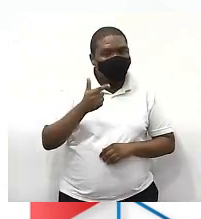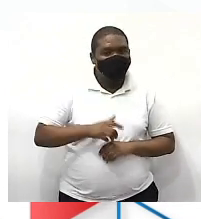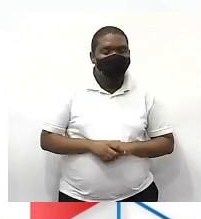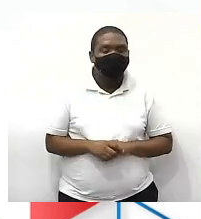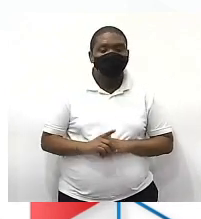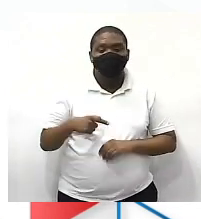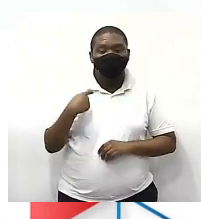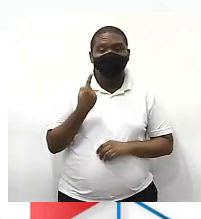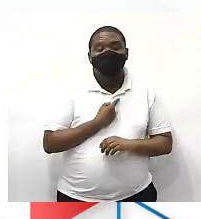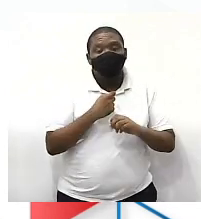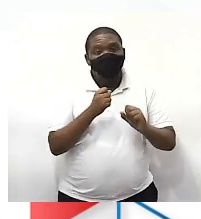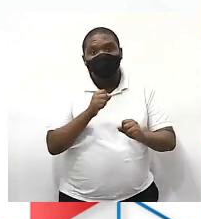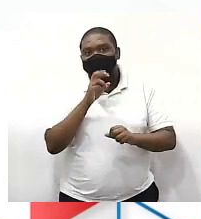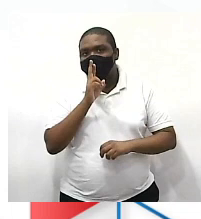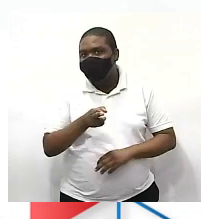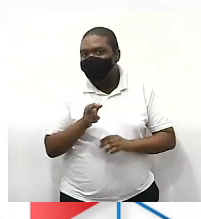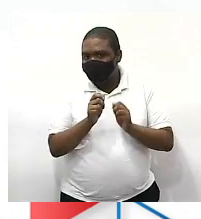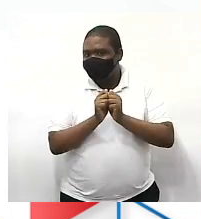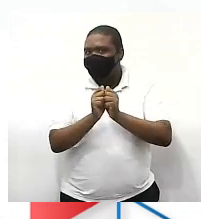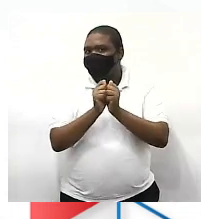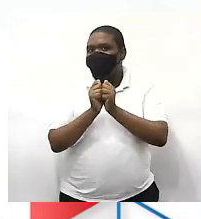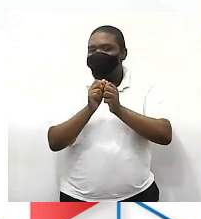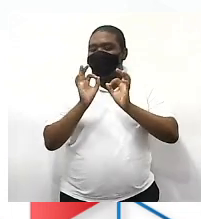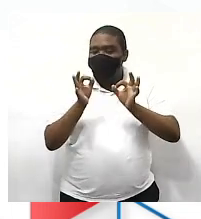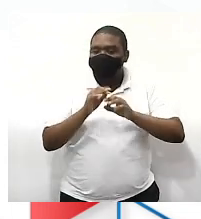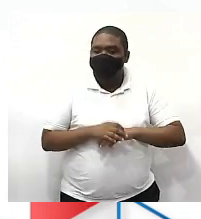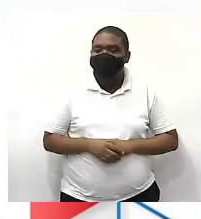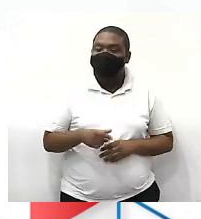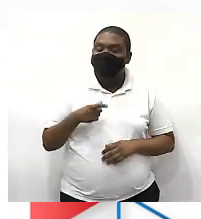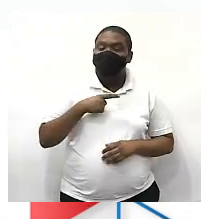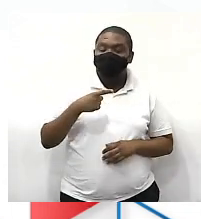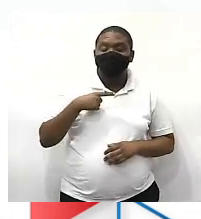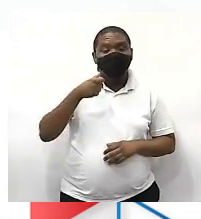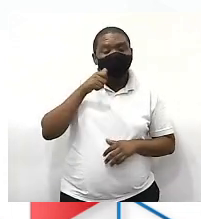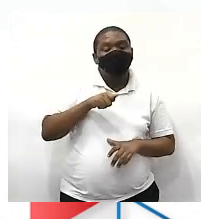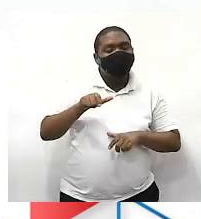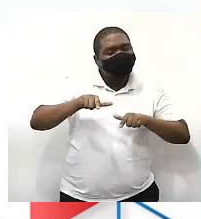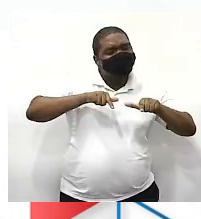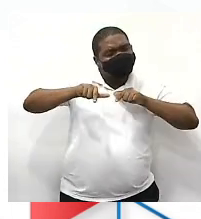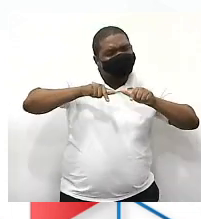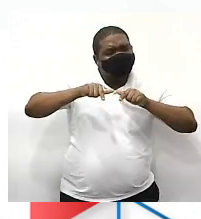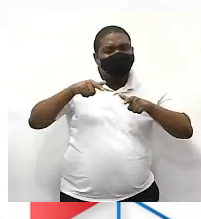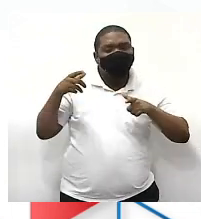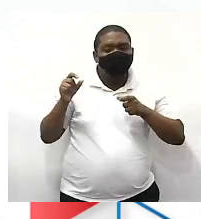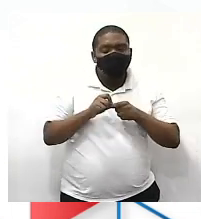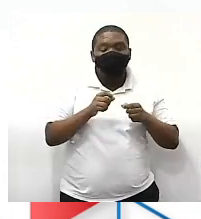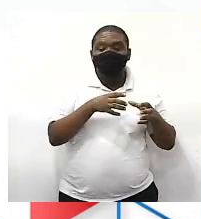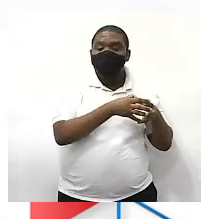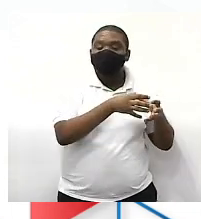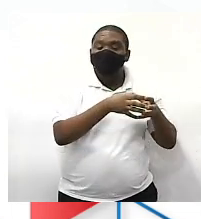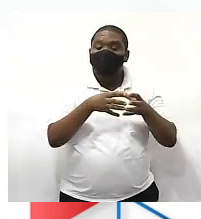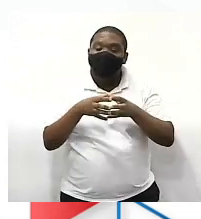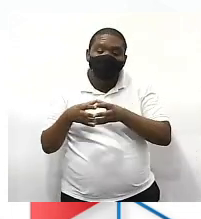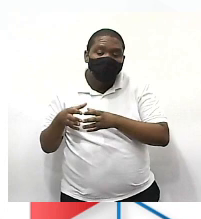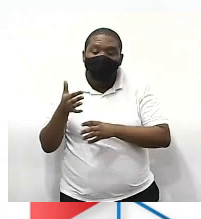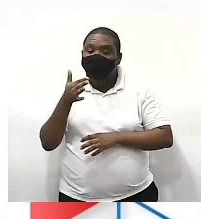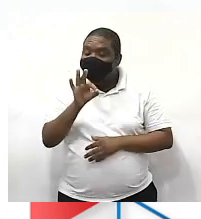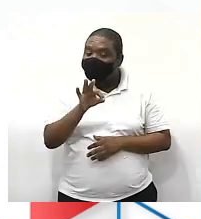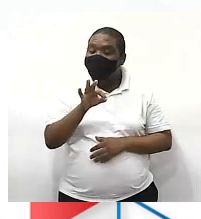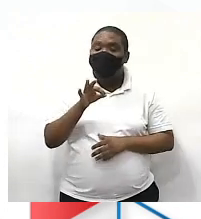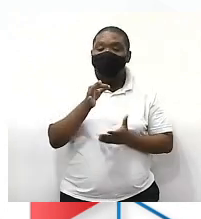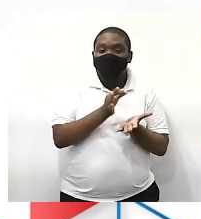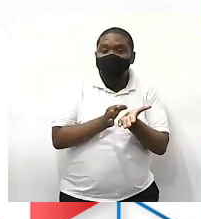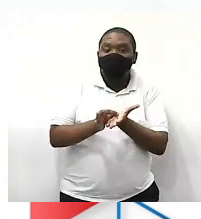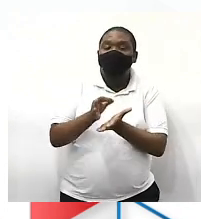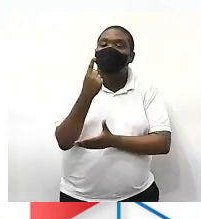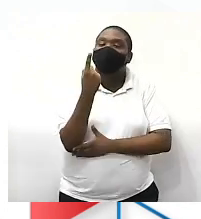para a gente poder resolver juntos, tá bom? Uma operadora de caixa de supermercado formou 9 grupos de 10 moedas de